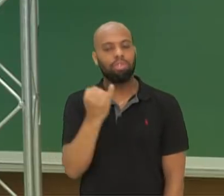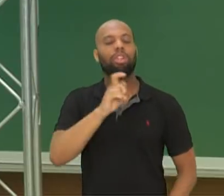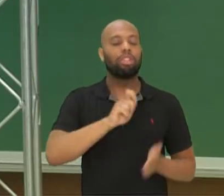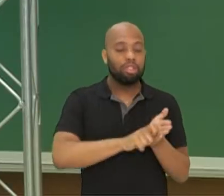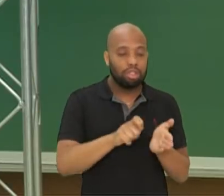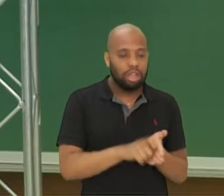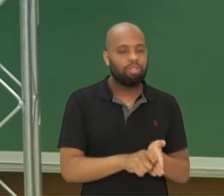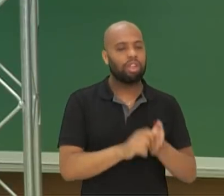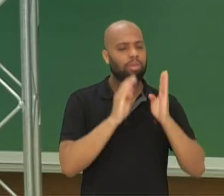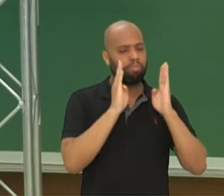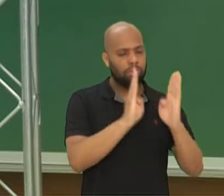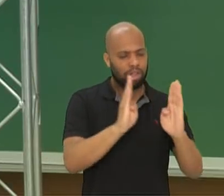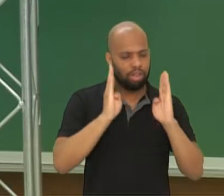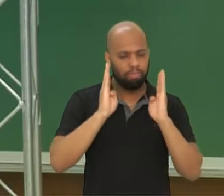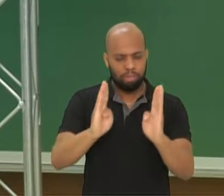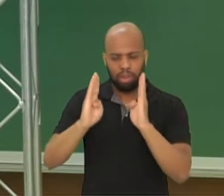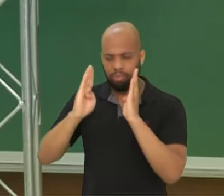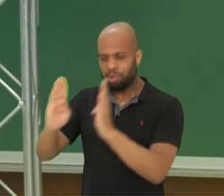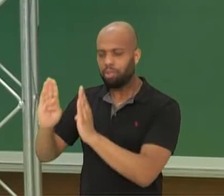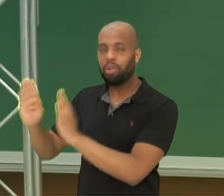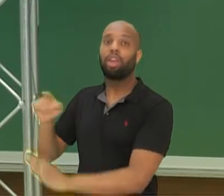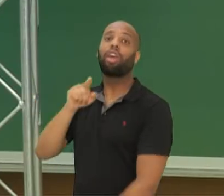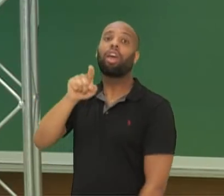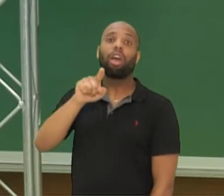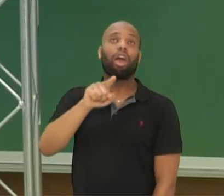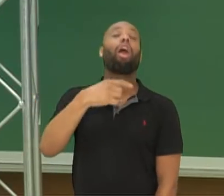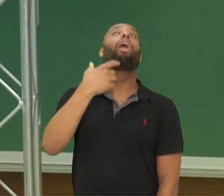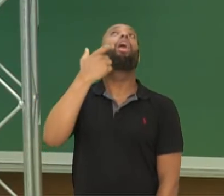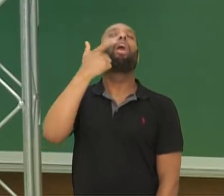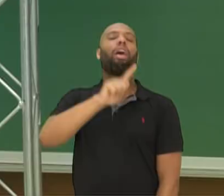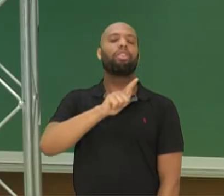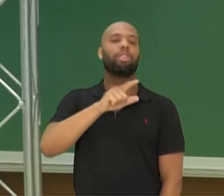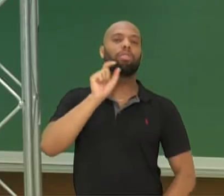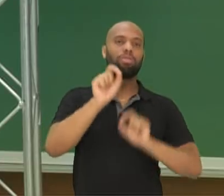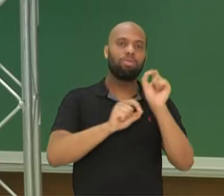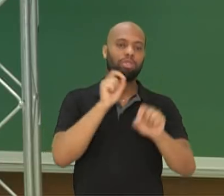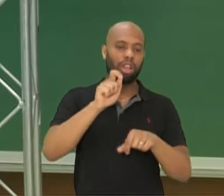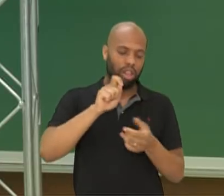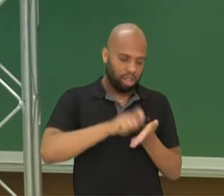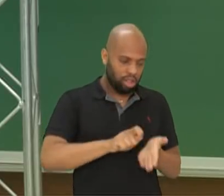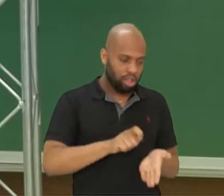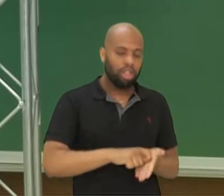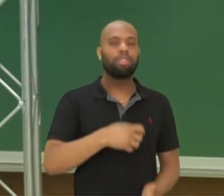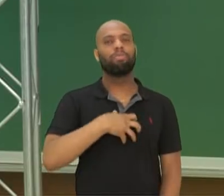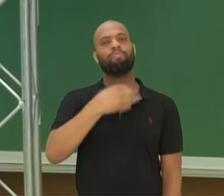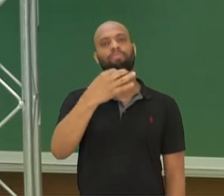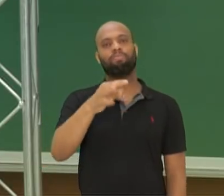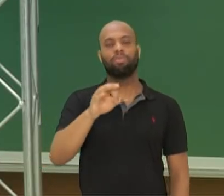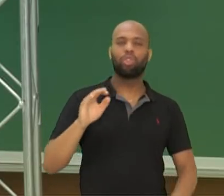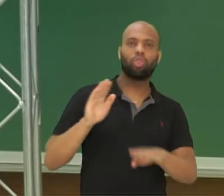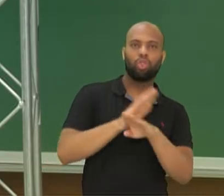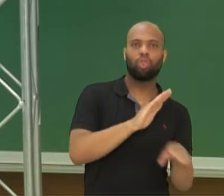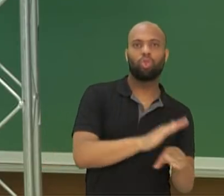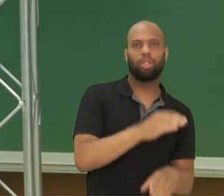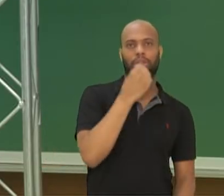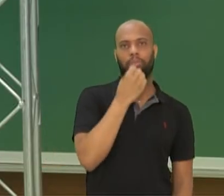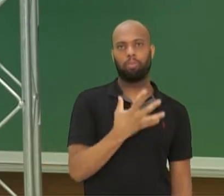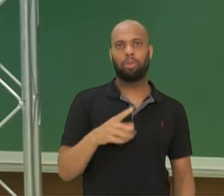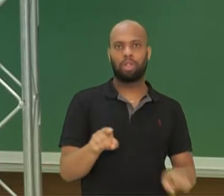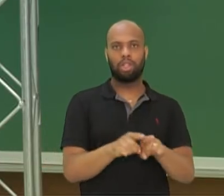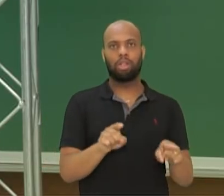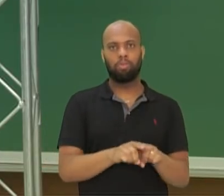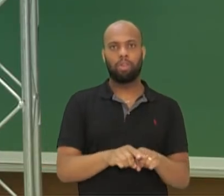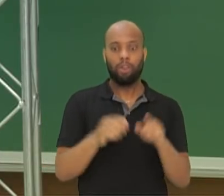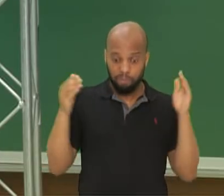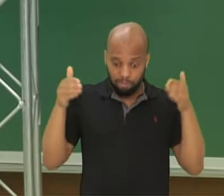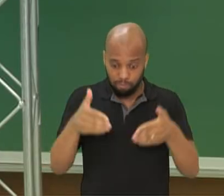reescreva, porque assim você exercita a propriedade, exercita a reescrita, te ajuda bastante na concentração